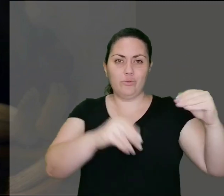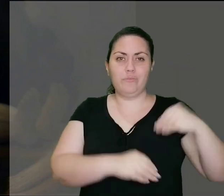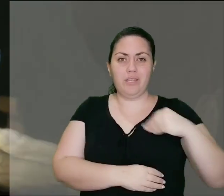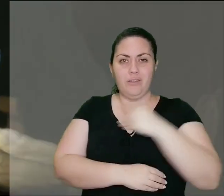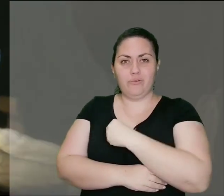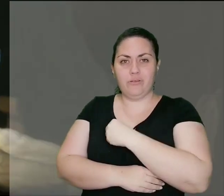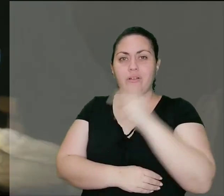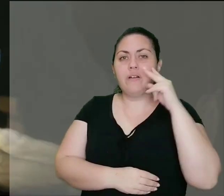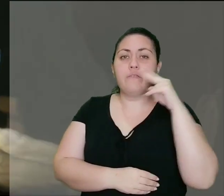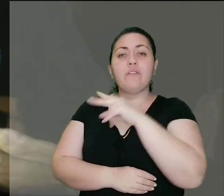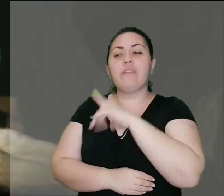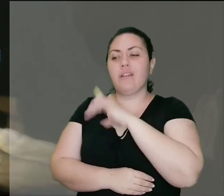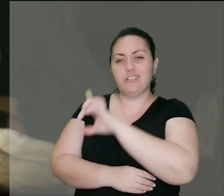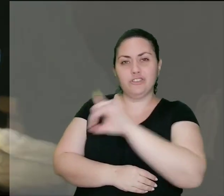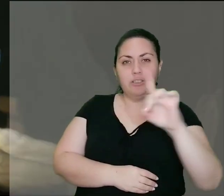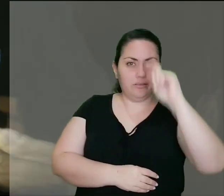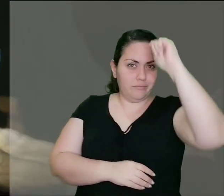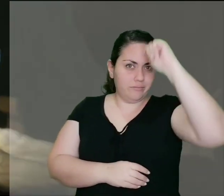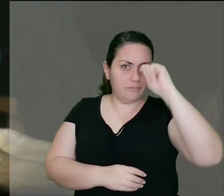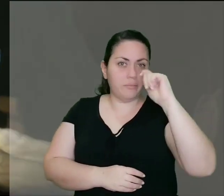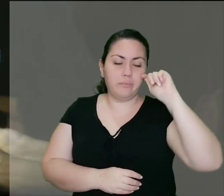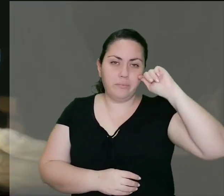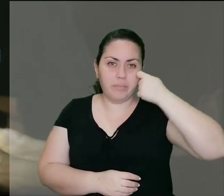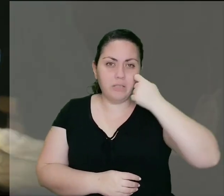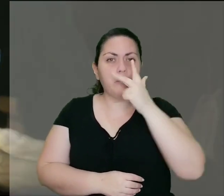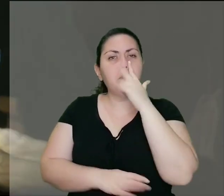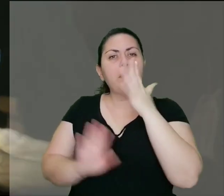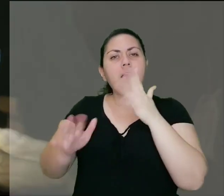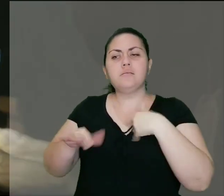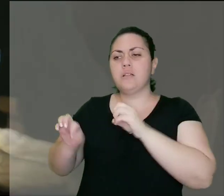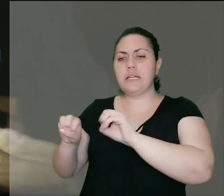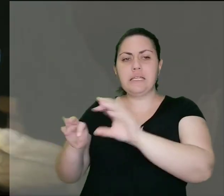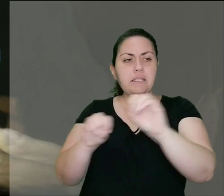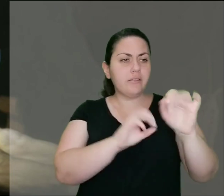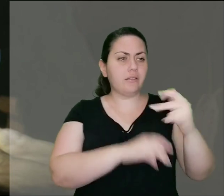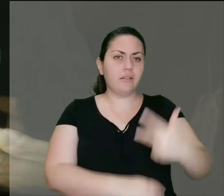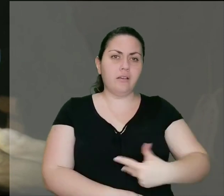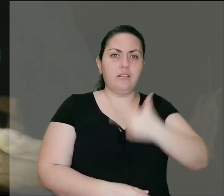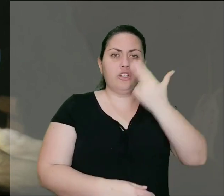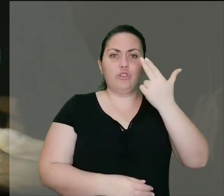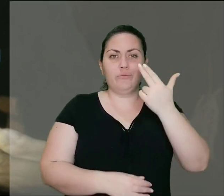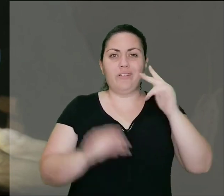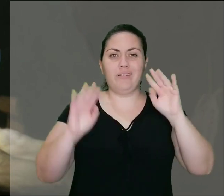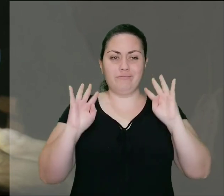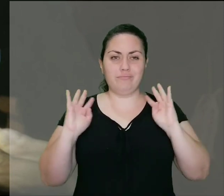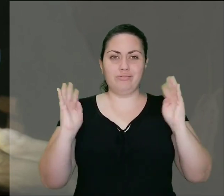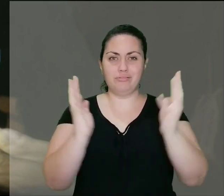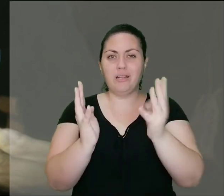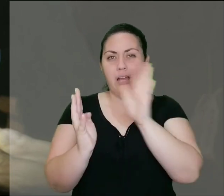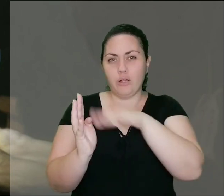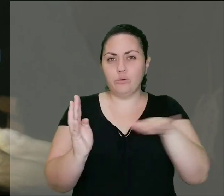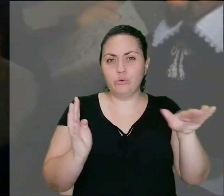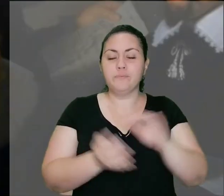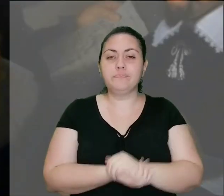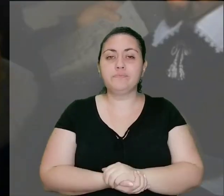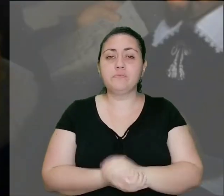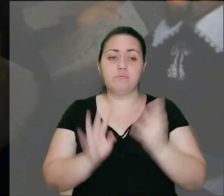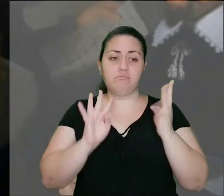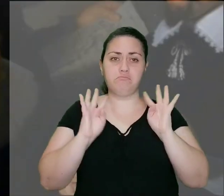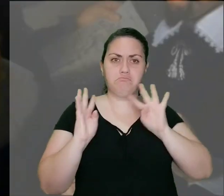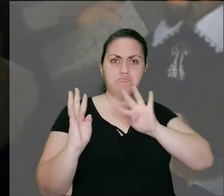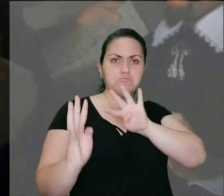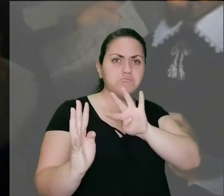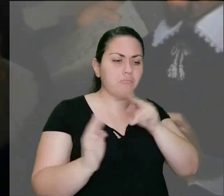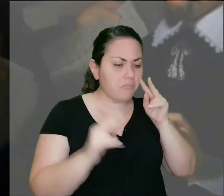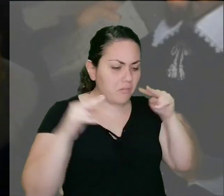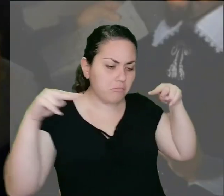longo chapéu preto, temos o Dr. Tulp, que na pintura parece estar ensinando seus alunos sobre a anatomia humana. À esquerda, todos eles